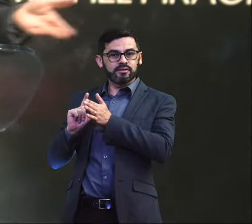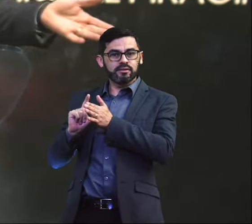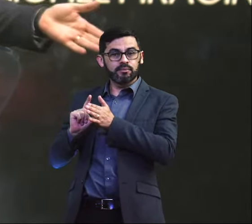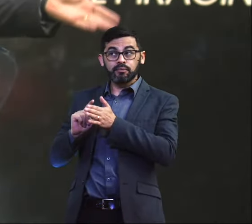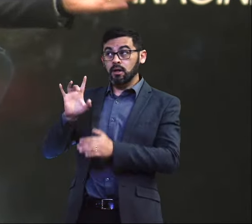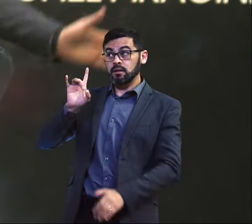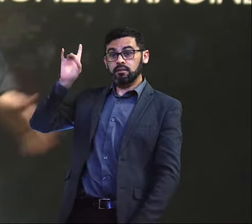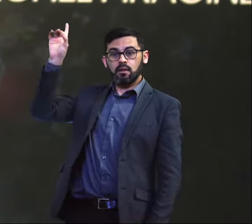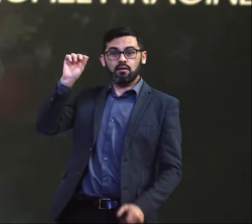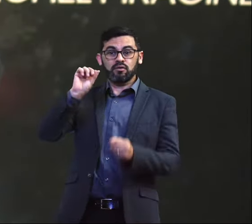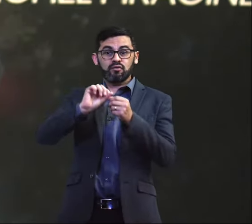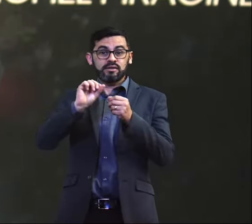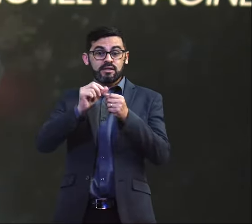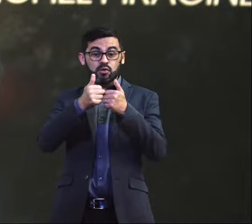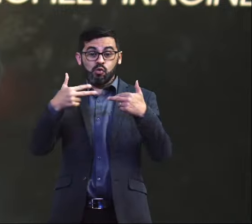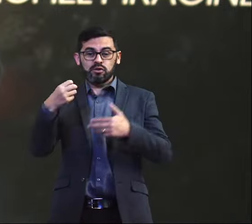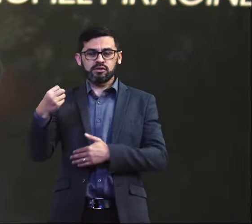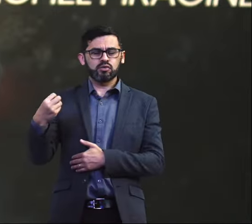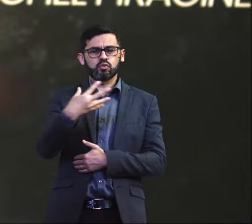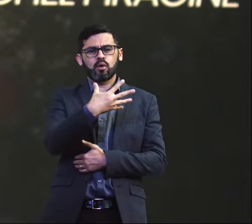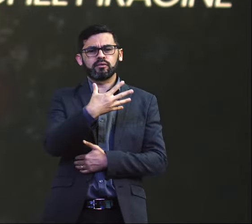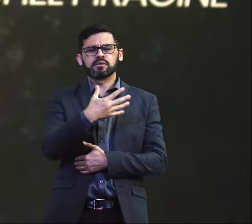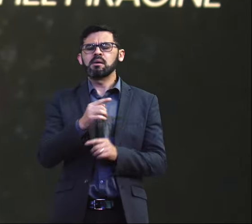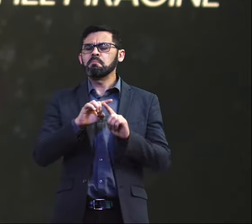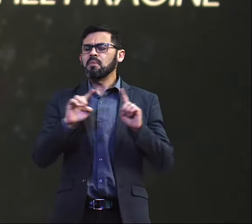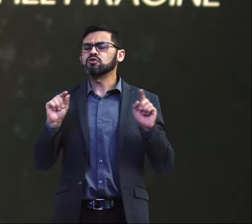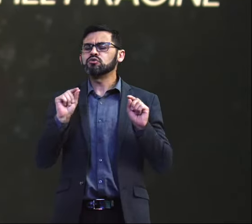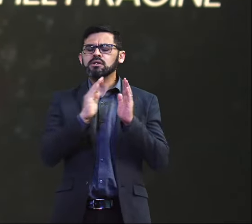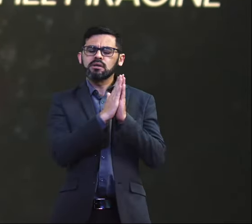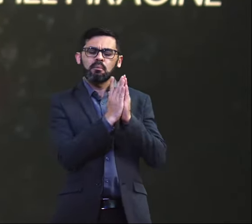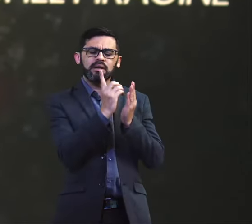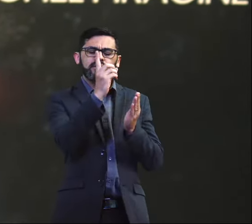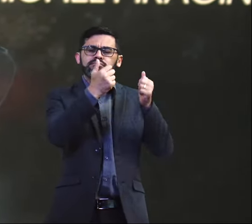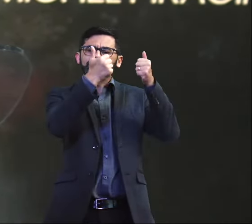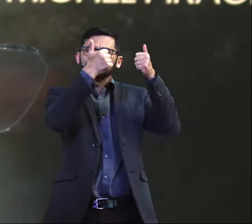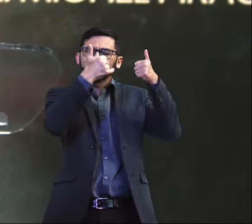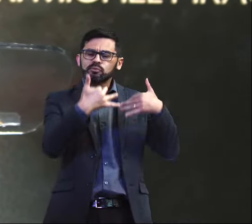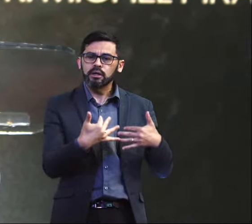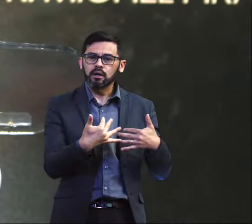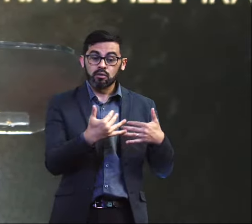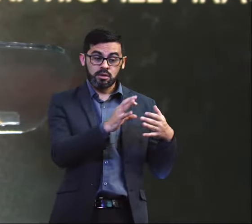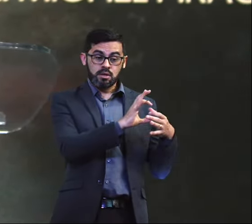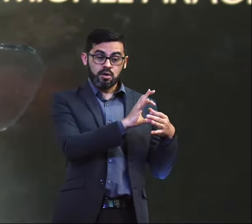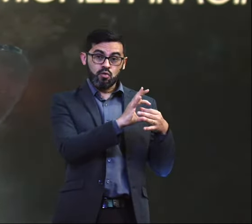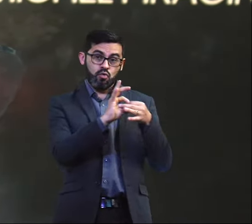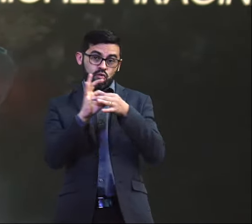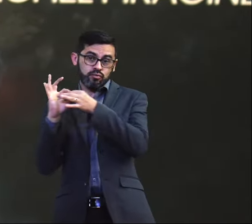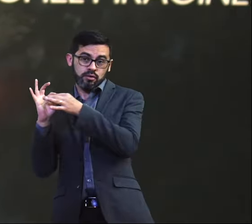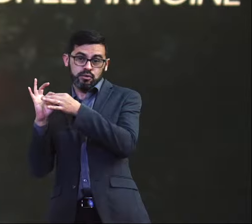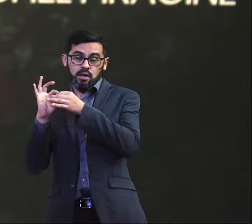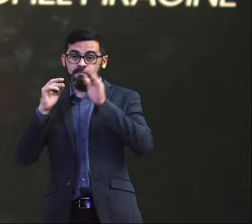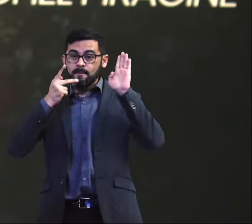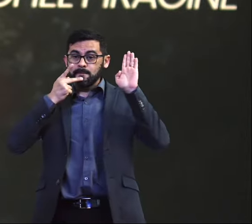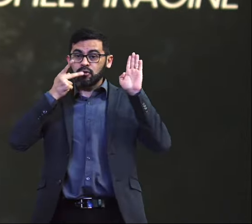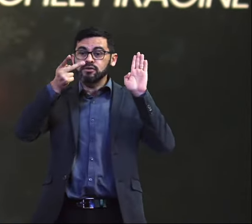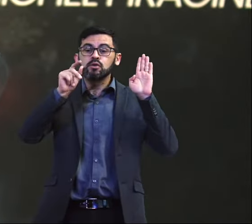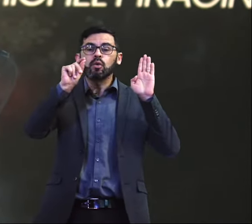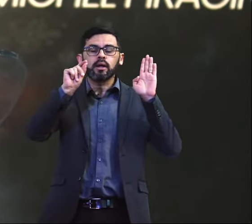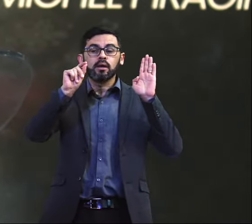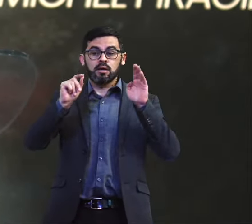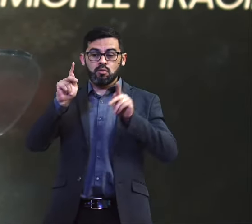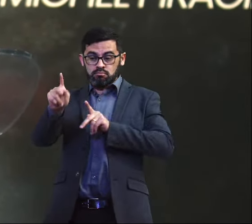uma coisa nova. E do que a Bíblia está falando? A realidade aqui é uma profecia para o povo